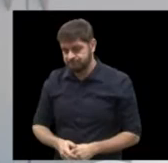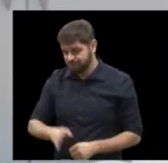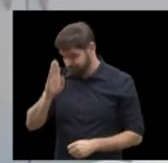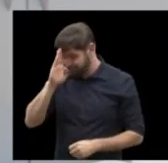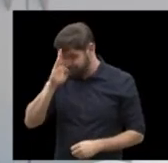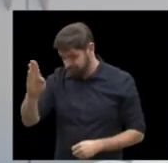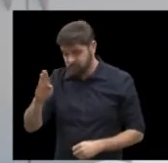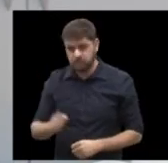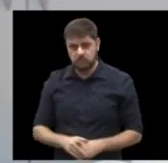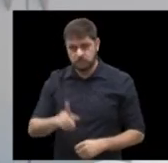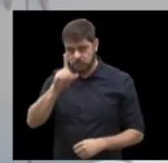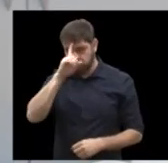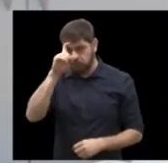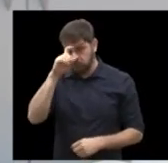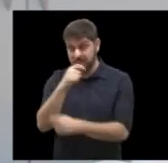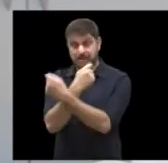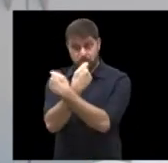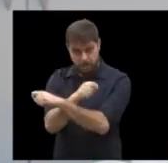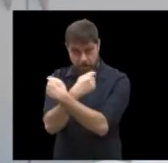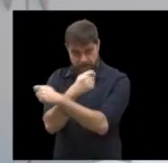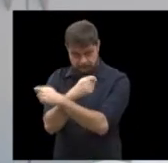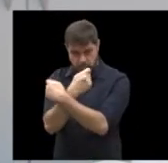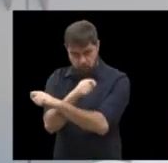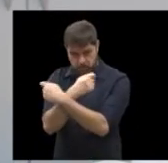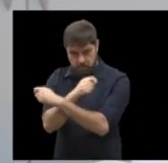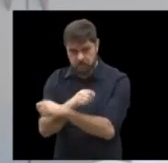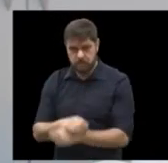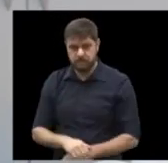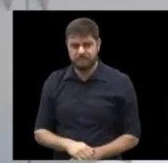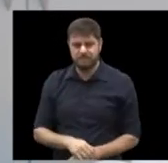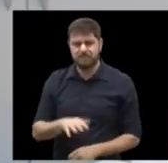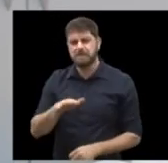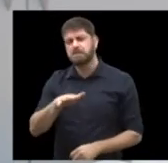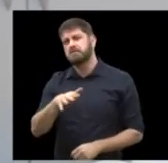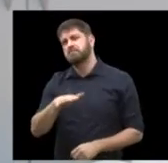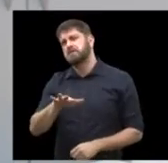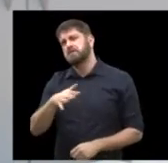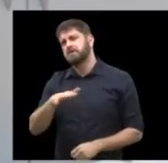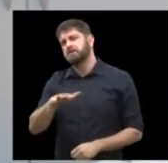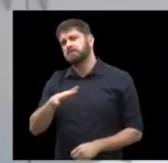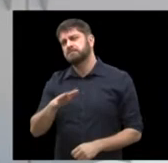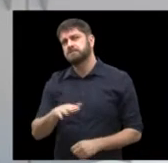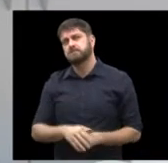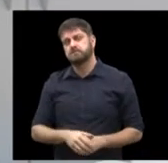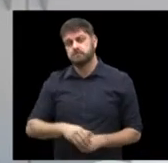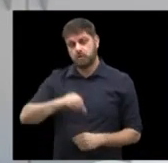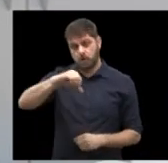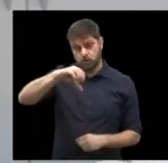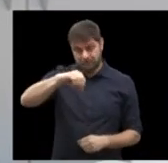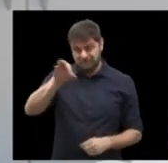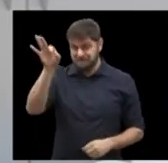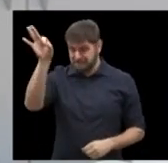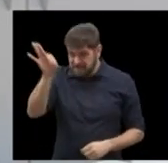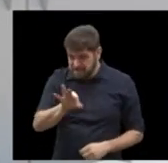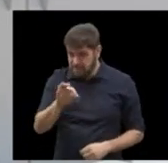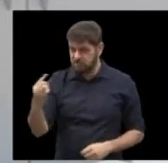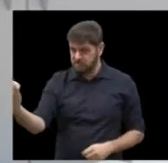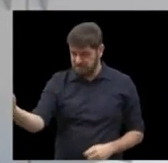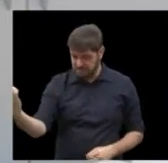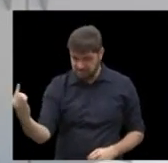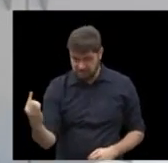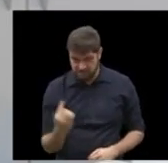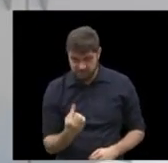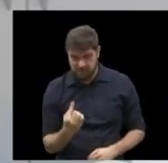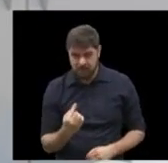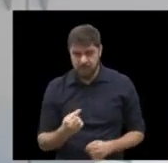principalmente aqui do Hospital e Maternidade Celso Pierro, mais ou menos numa média de 90% dos pacientes chegam aqui,